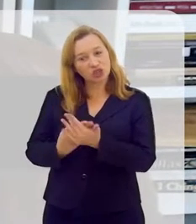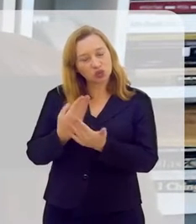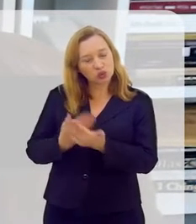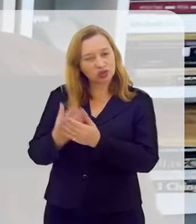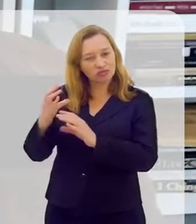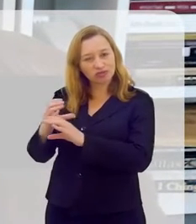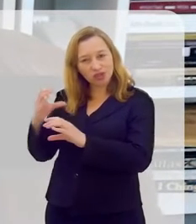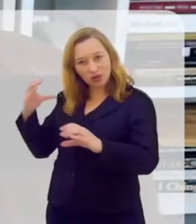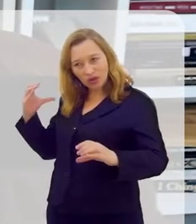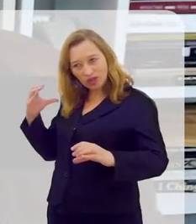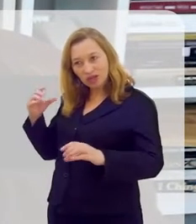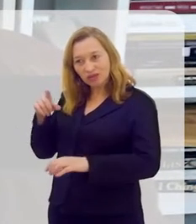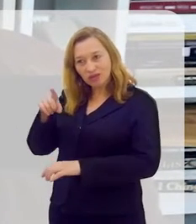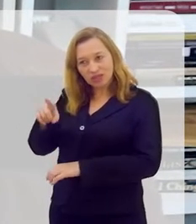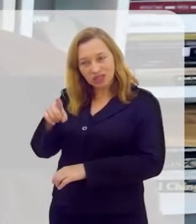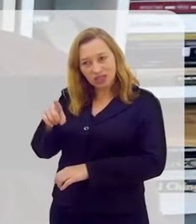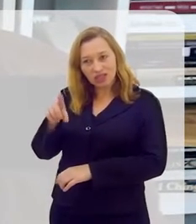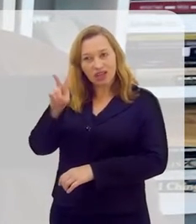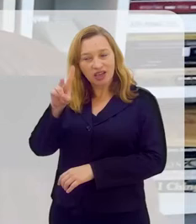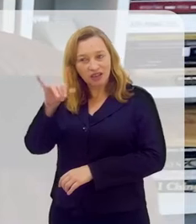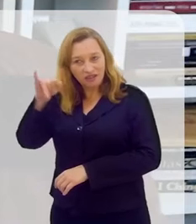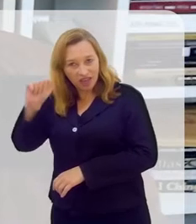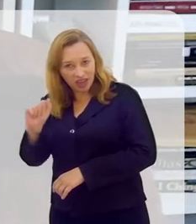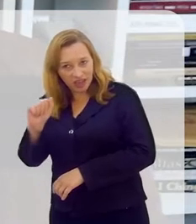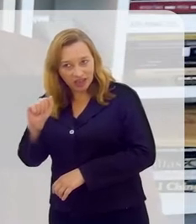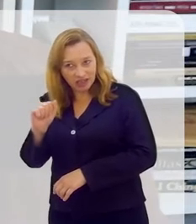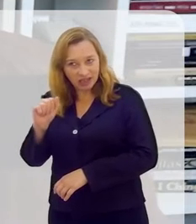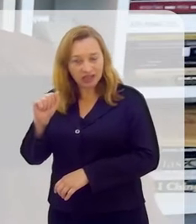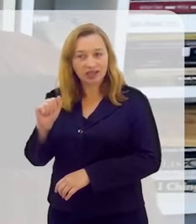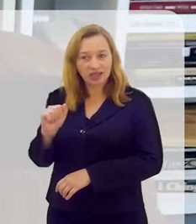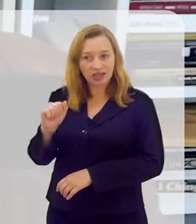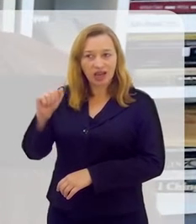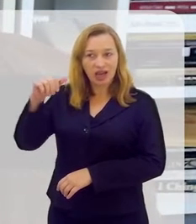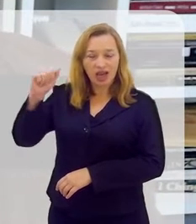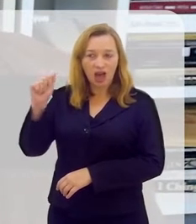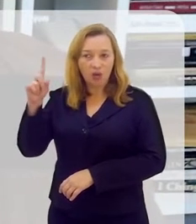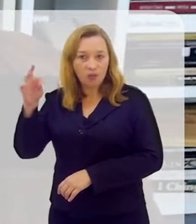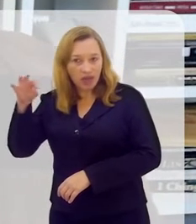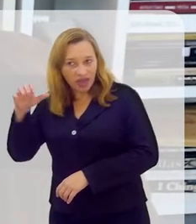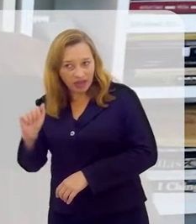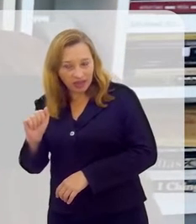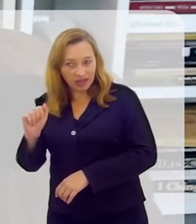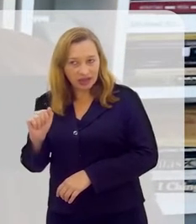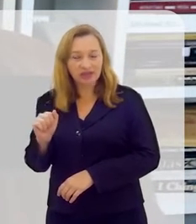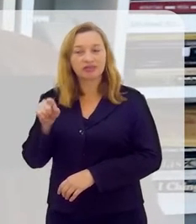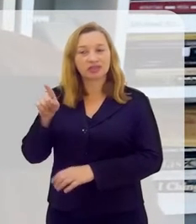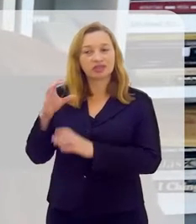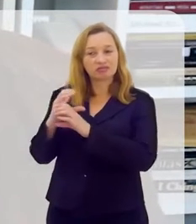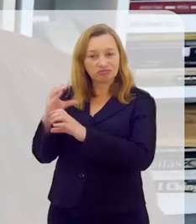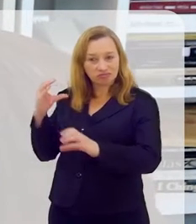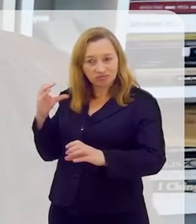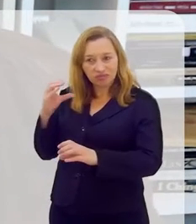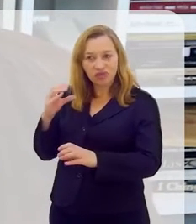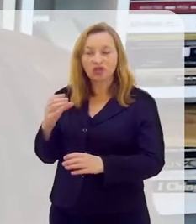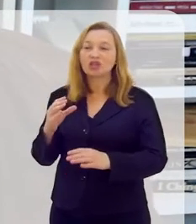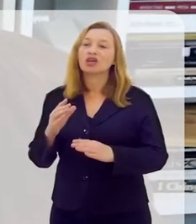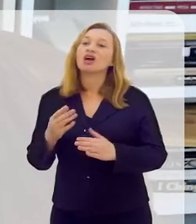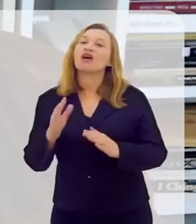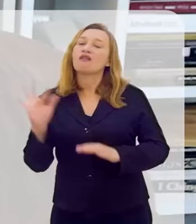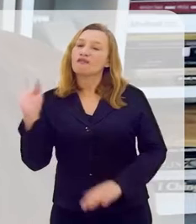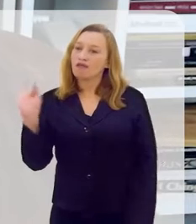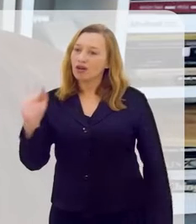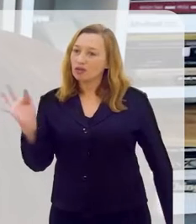Estudando engenharia, e você fez na Veiga de Almeida, estudando Sim. engenharia na Veiga de Almeida, uma